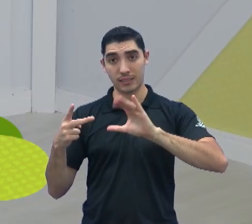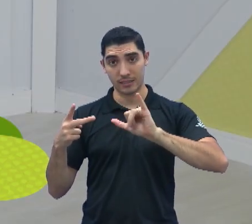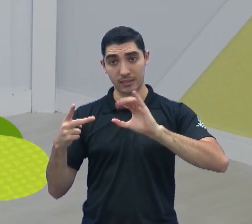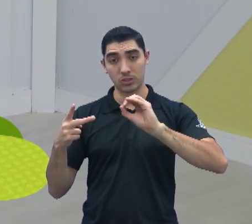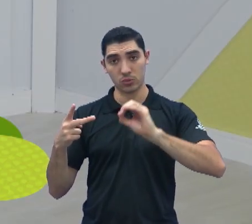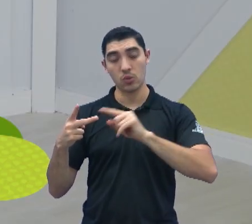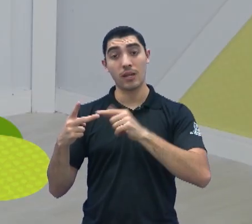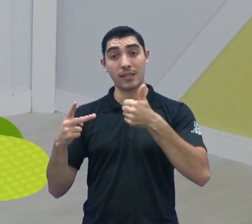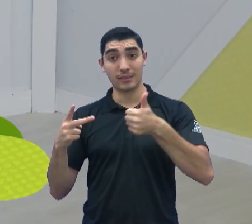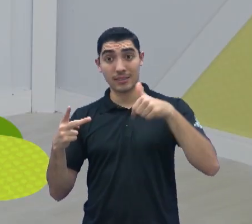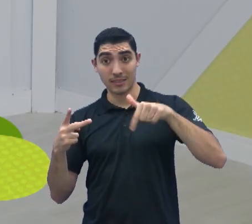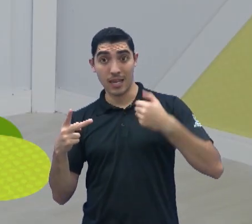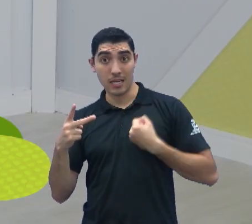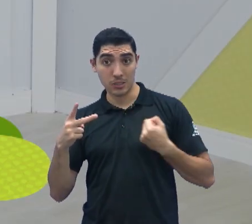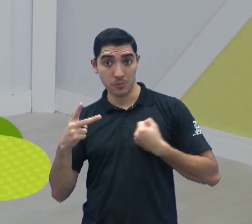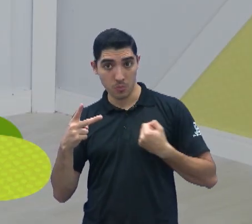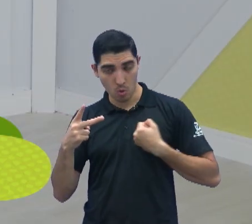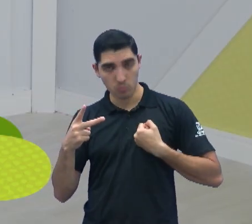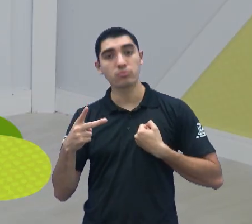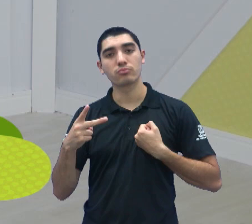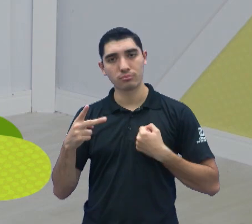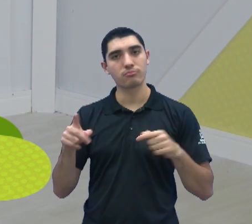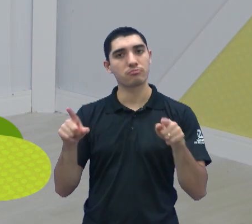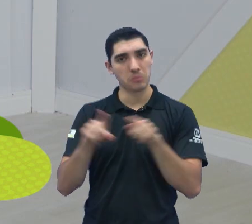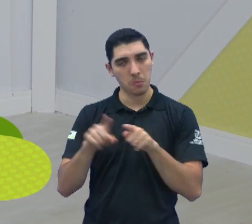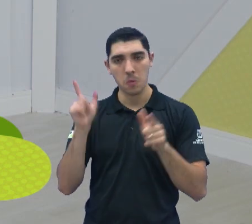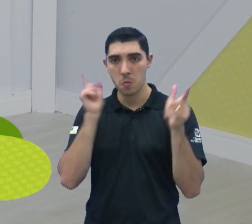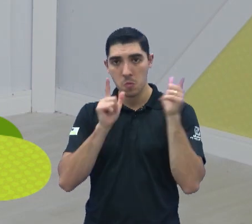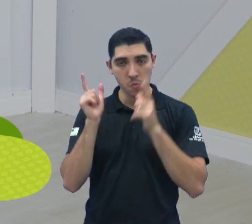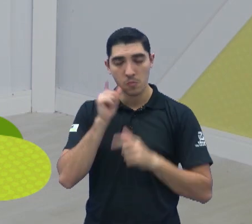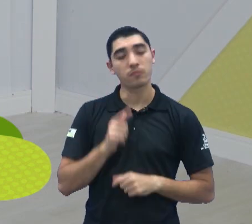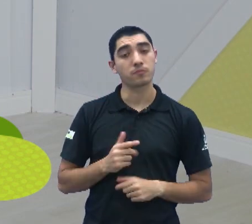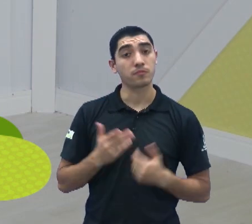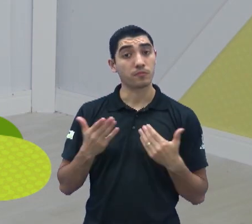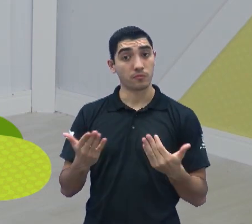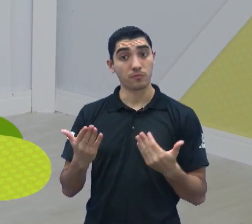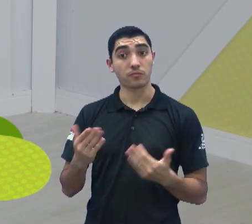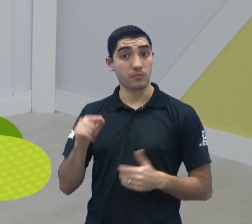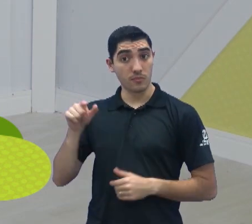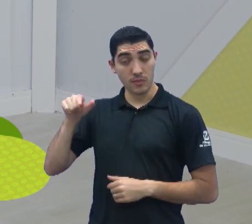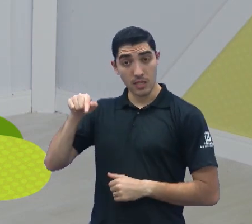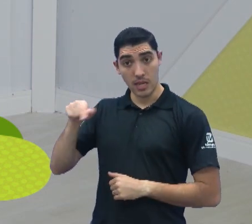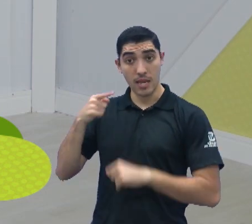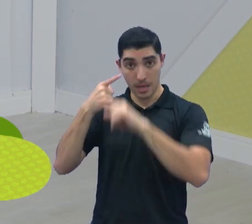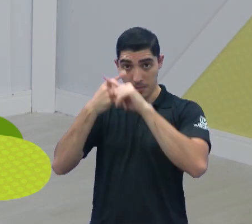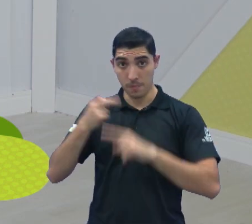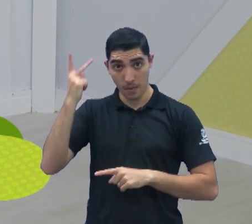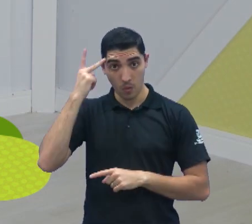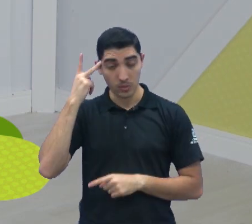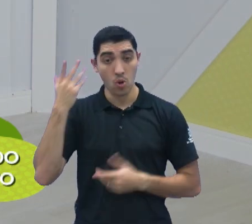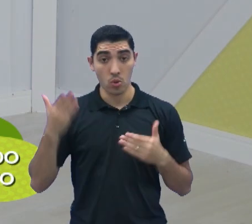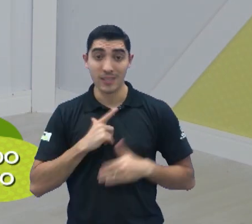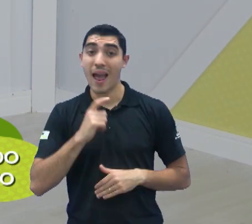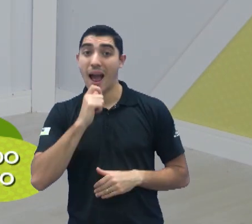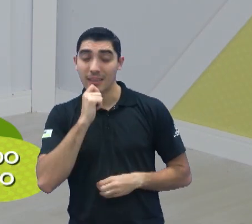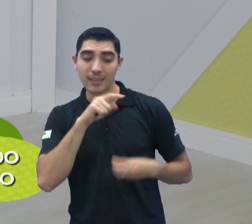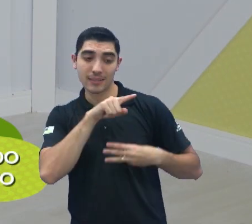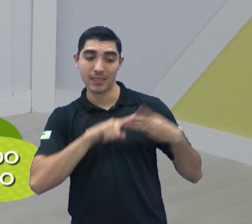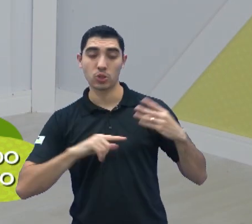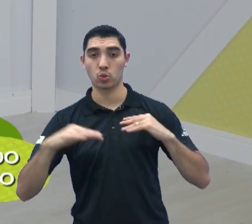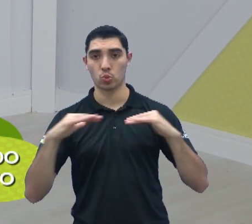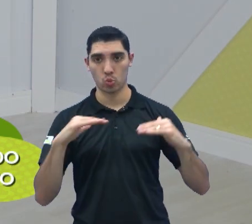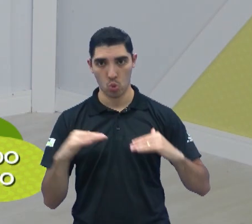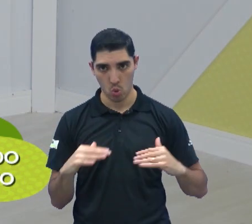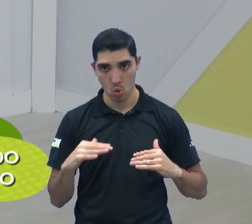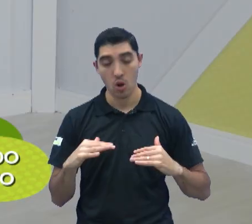17 pontos e 9 rebotes na partida. Situação é a seguinte do Campeonato Paulista. Hoje acontecem mais 3 jogos para o fechamento desta